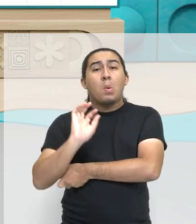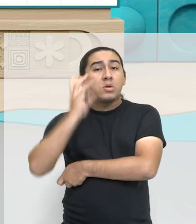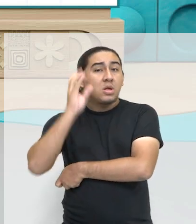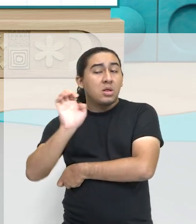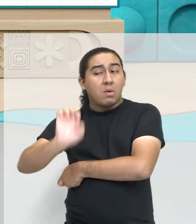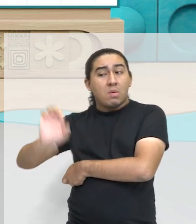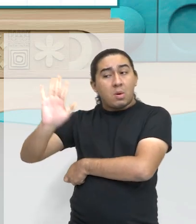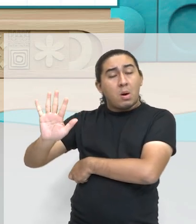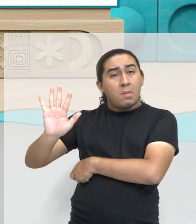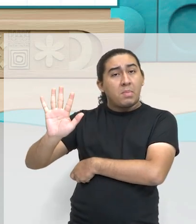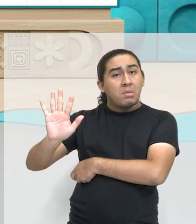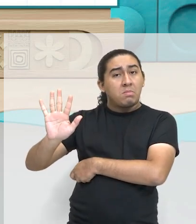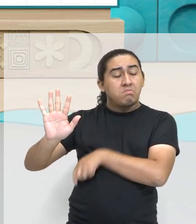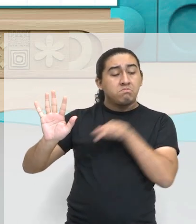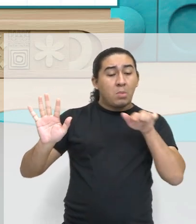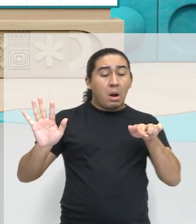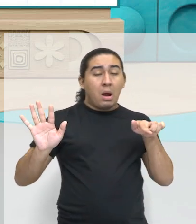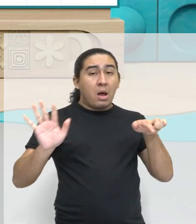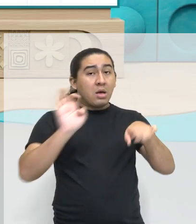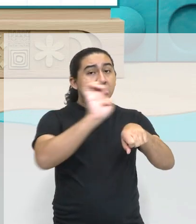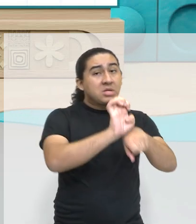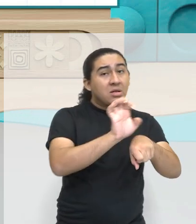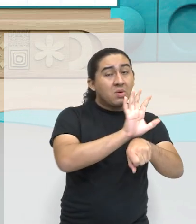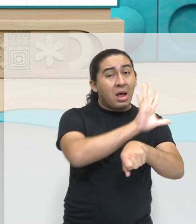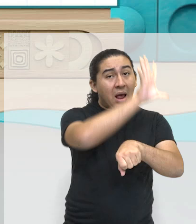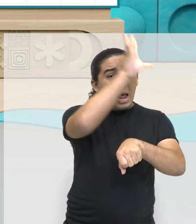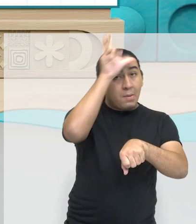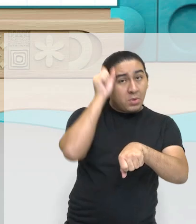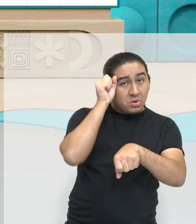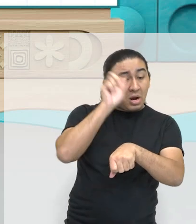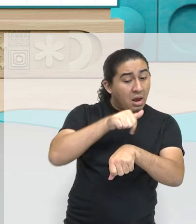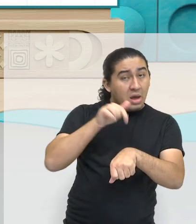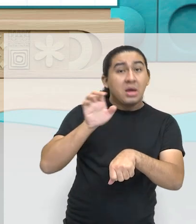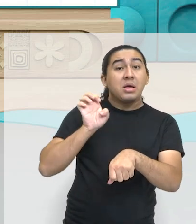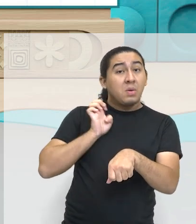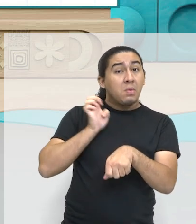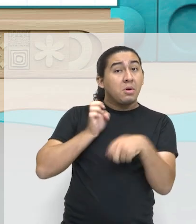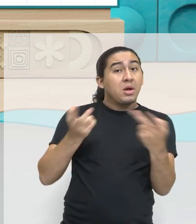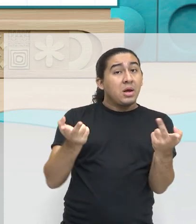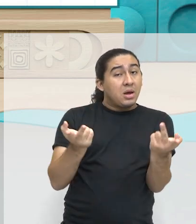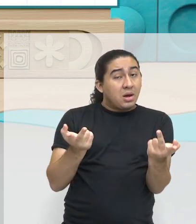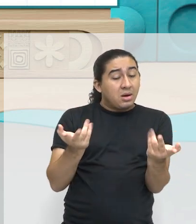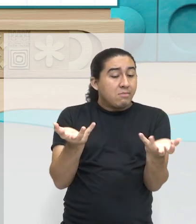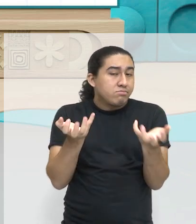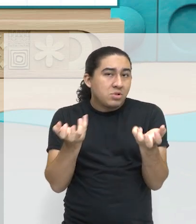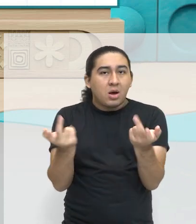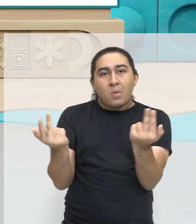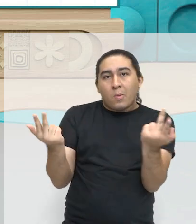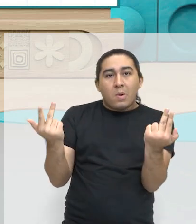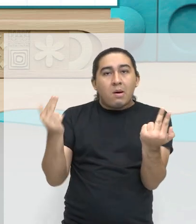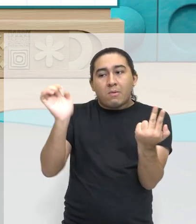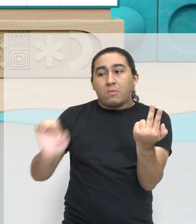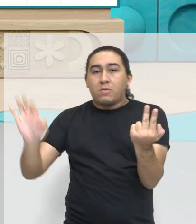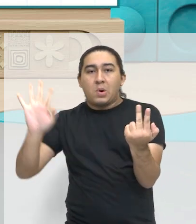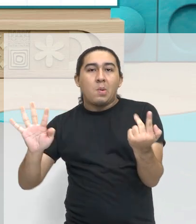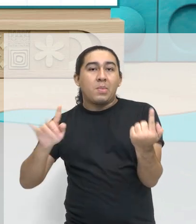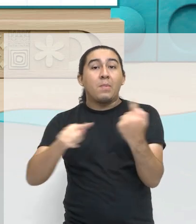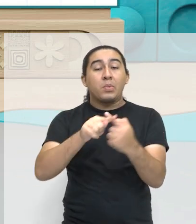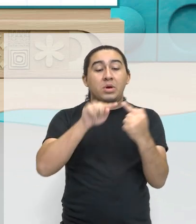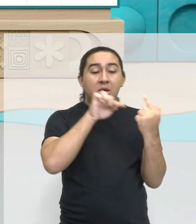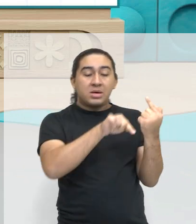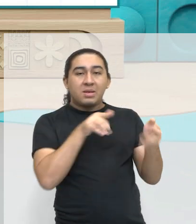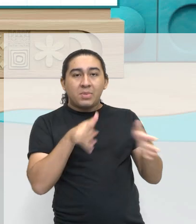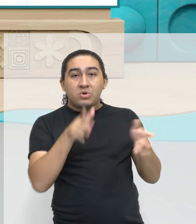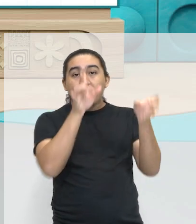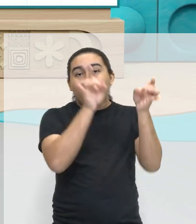queriam estar próximo. O que estava acontecendo na Europa? O Amazonas queria, porque era uma das cidades mais ricas do